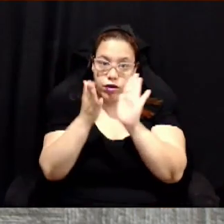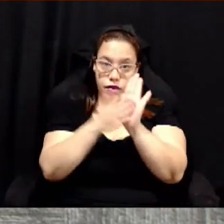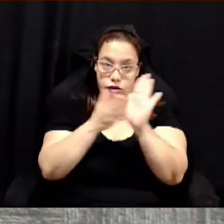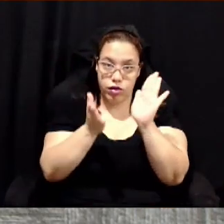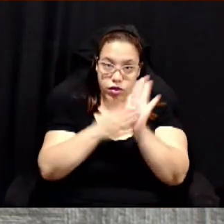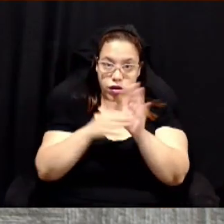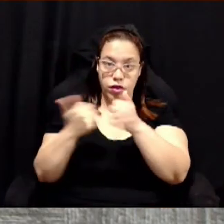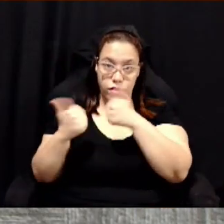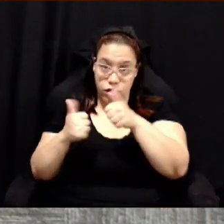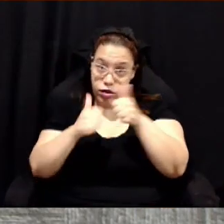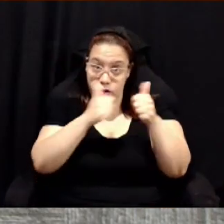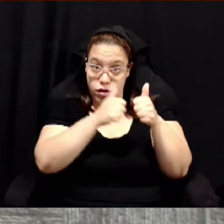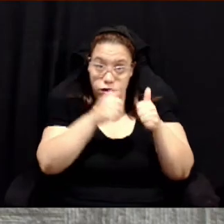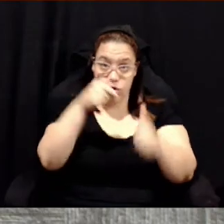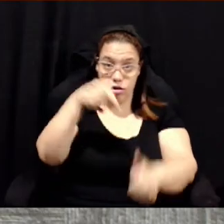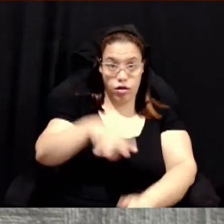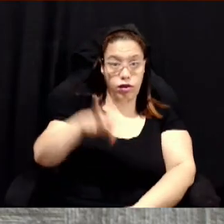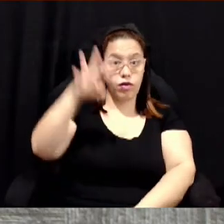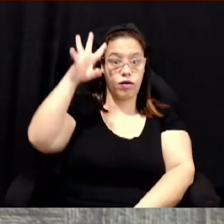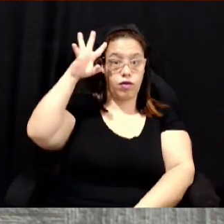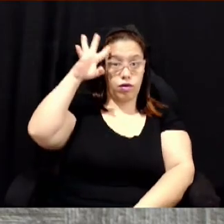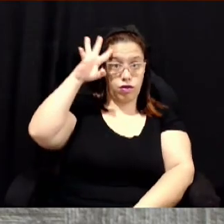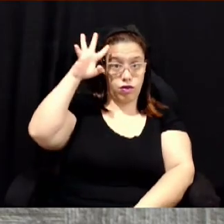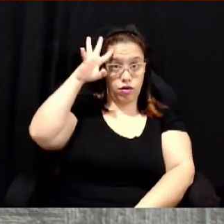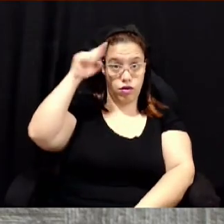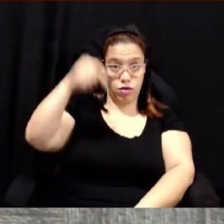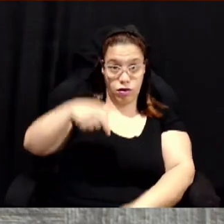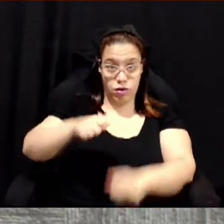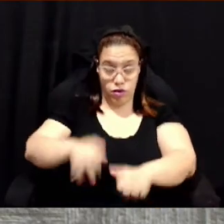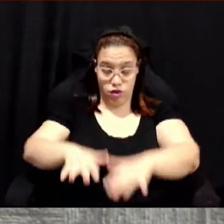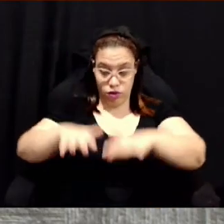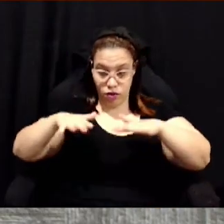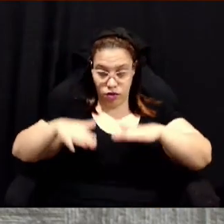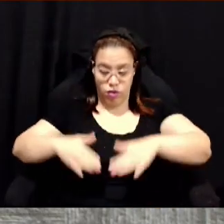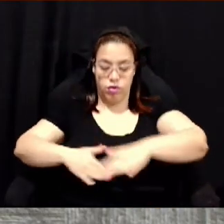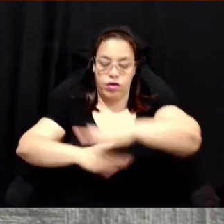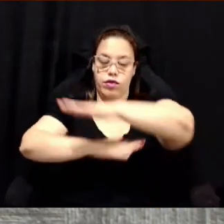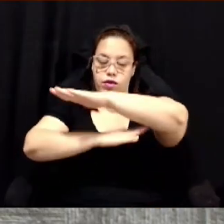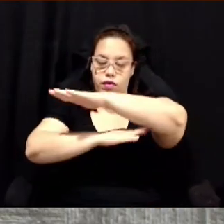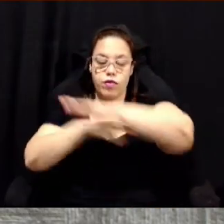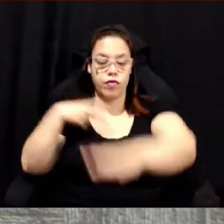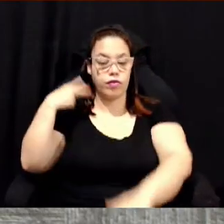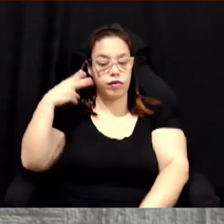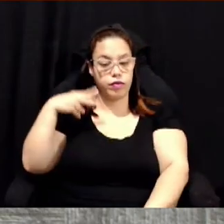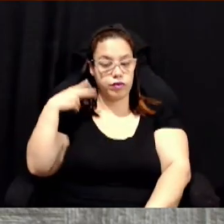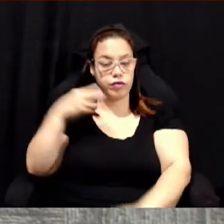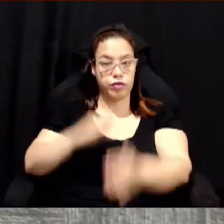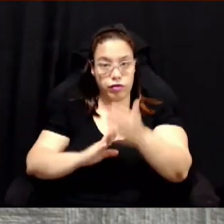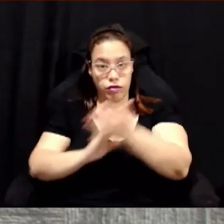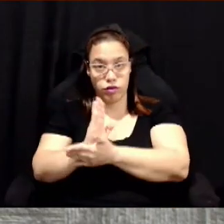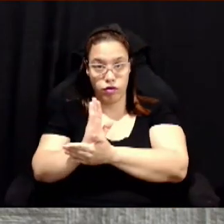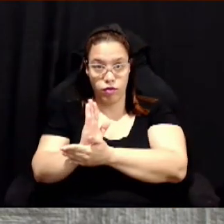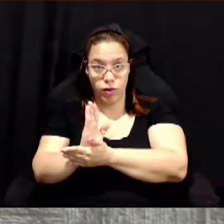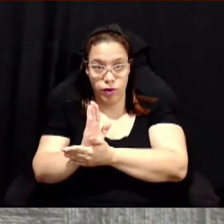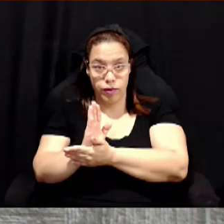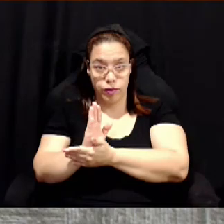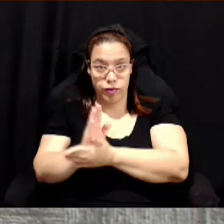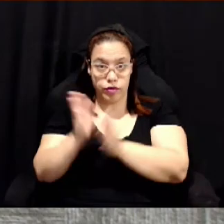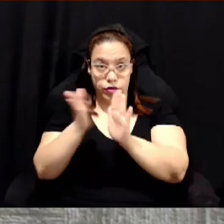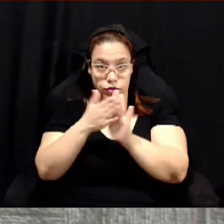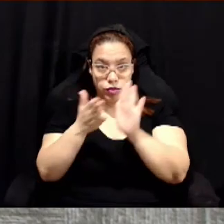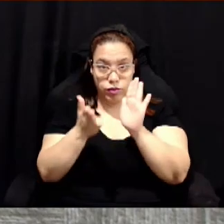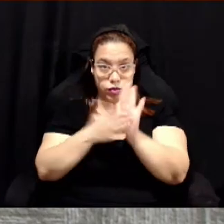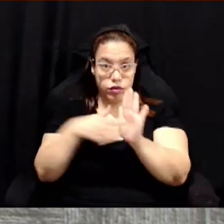analisadas nesta quarta-feira aqui no plenário da Câmara, os vereadores aprovaram a proposta do